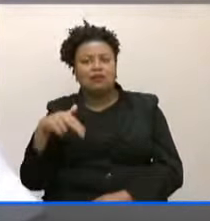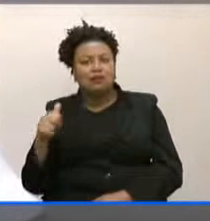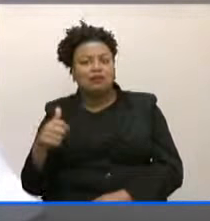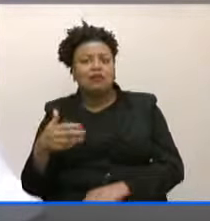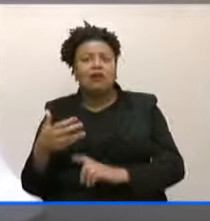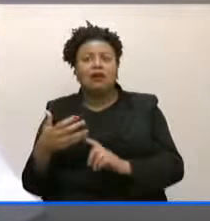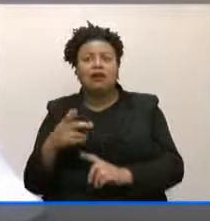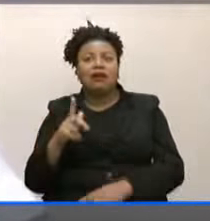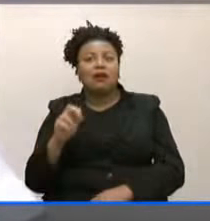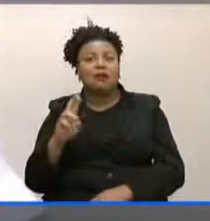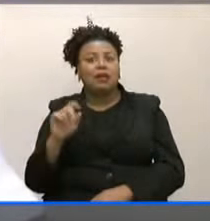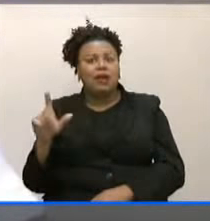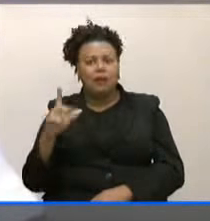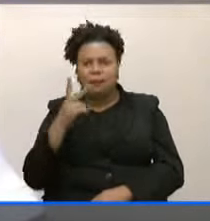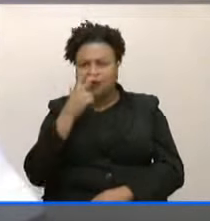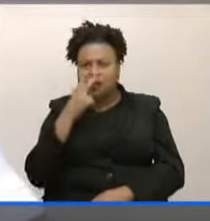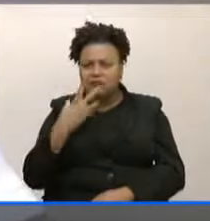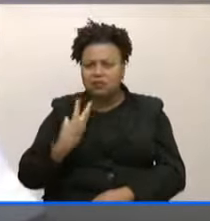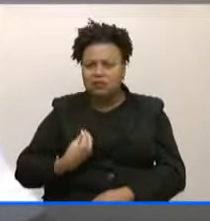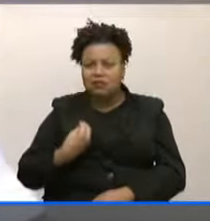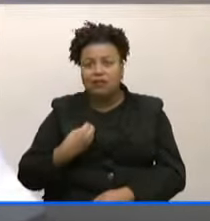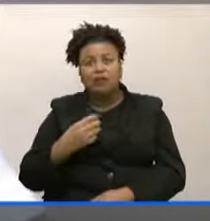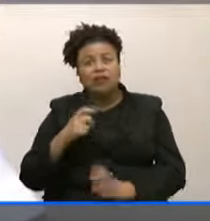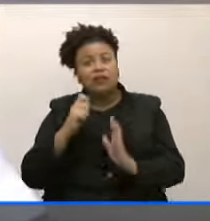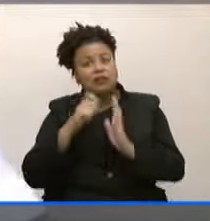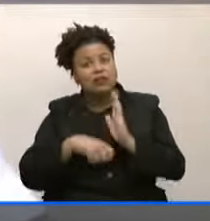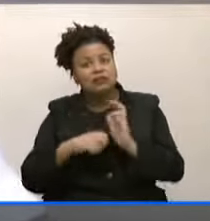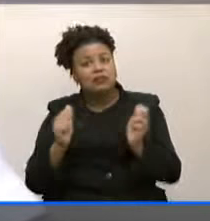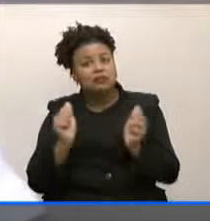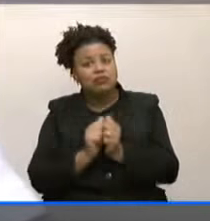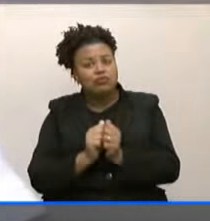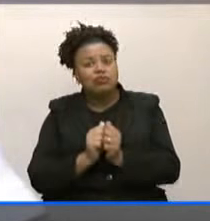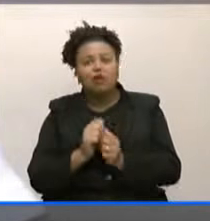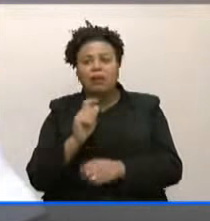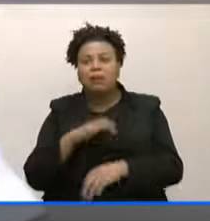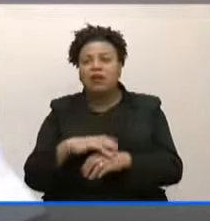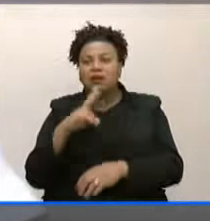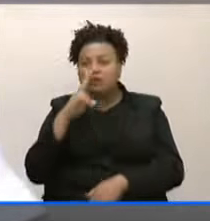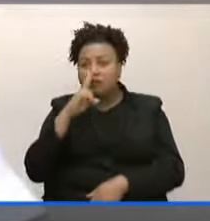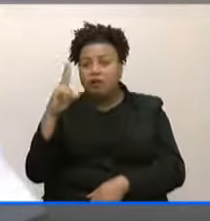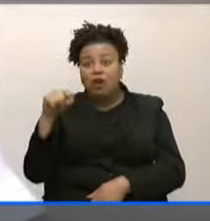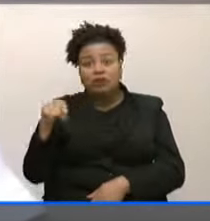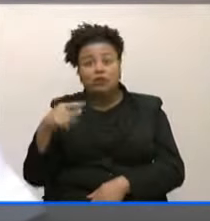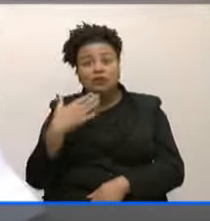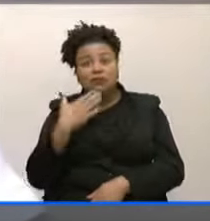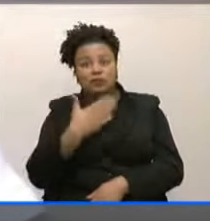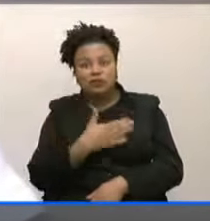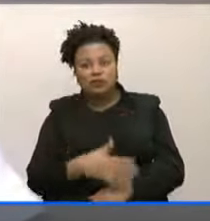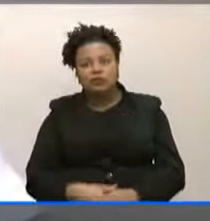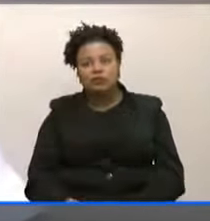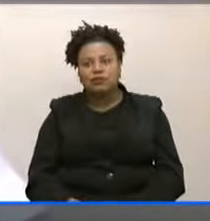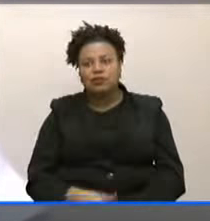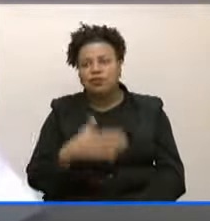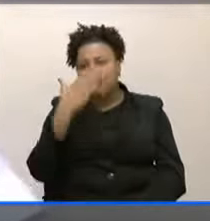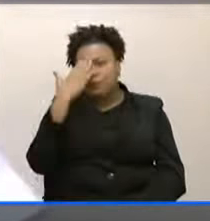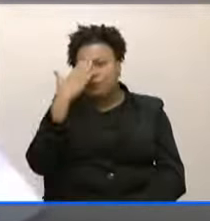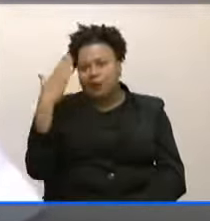parece que está presente também aí. Que assinamos juntos aí, tá? Porque daí fica mais forte esse pedido aí.